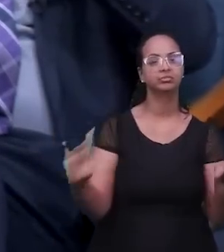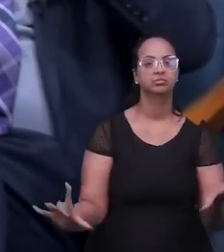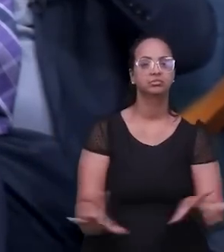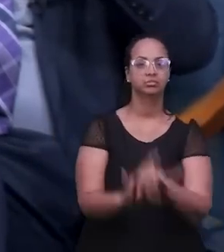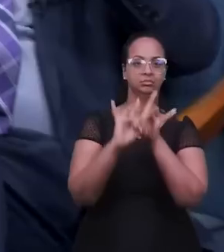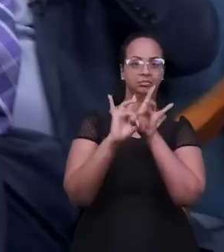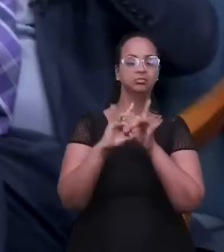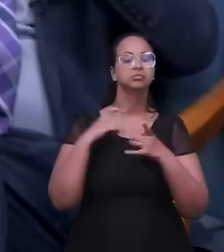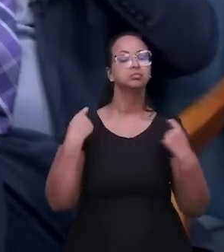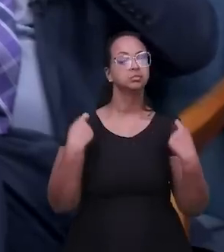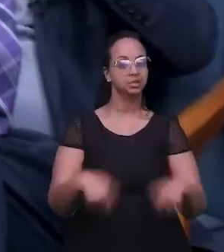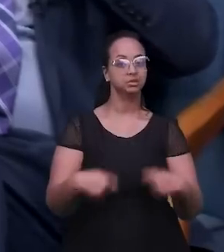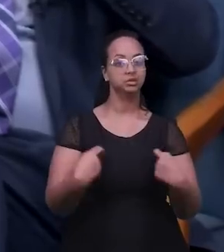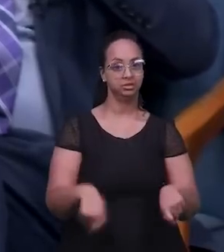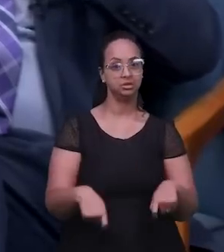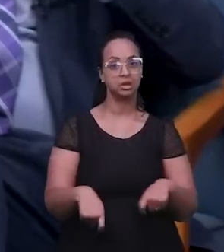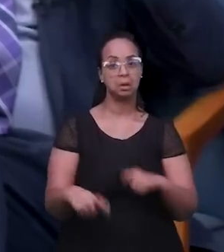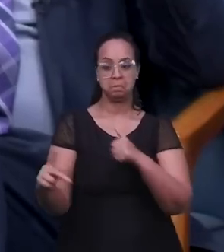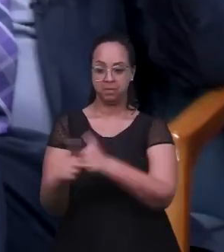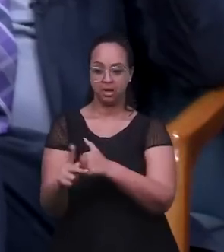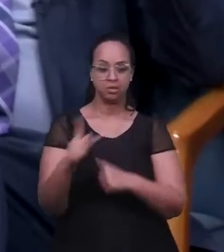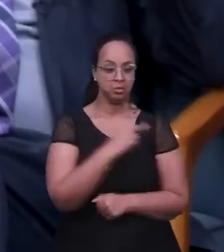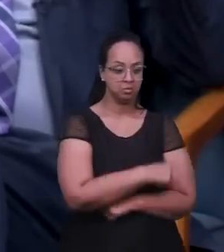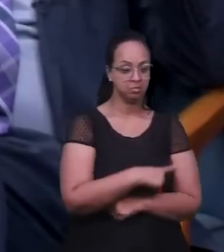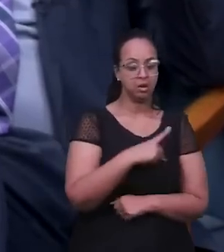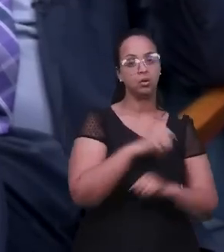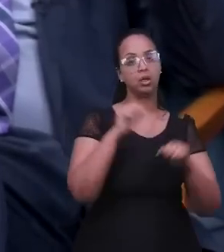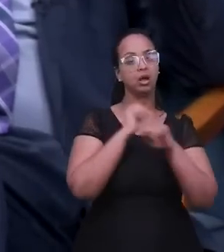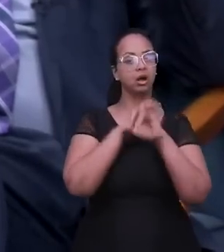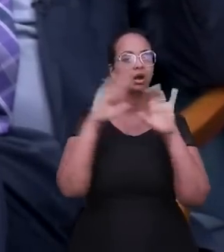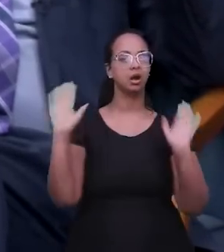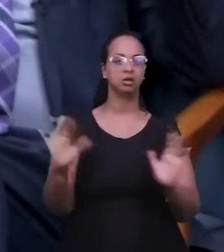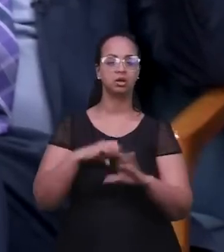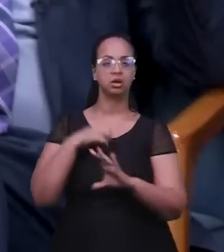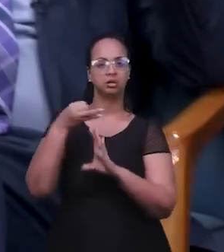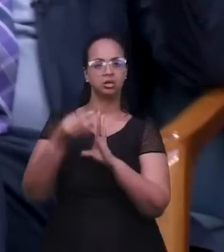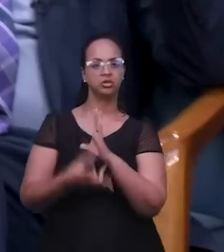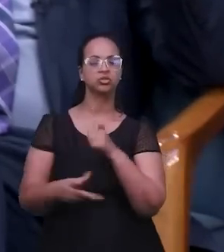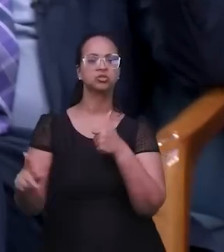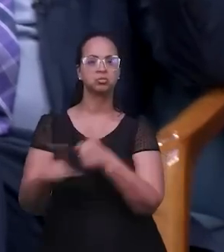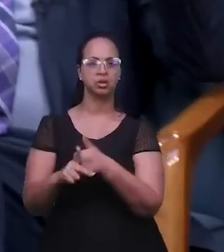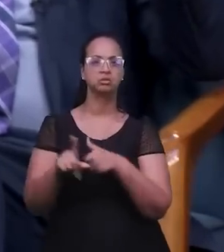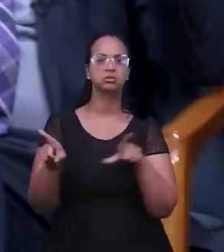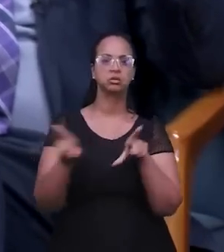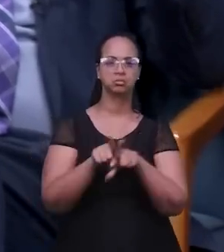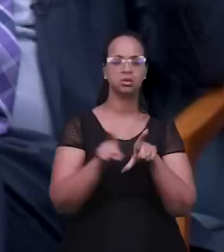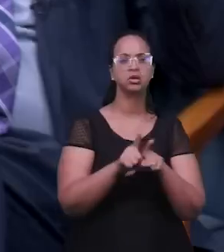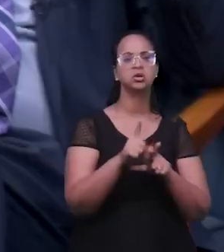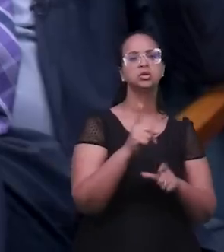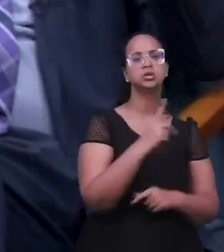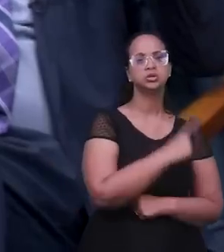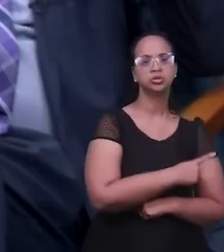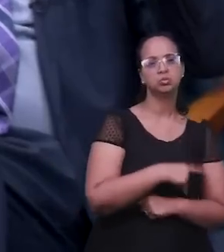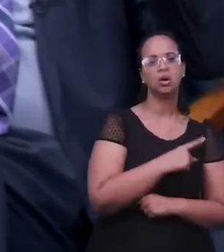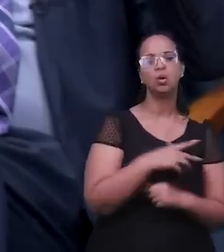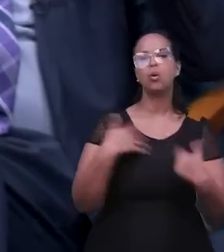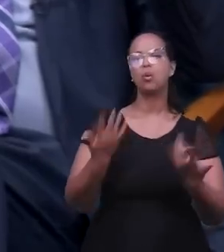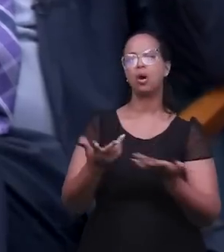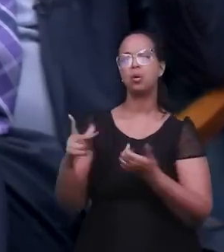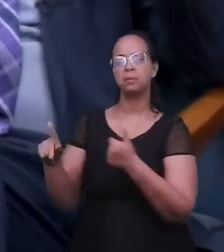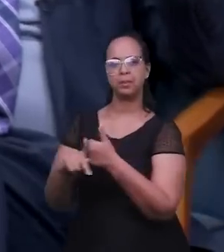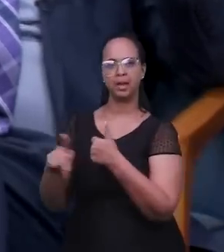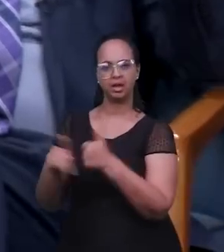ajudarem, eles têm que estar funcionando juntos. A experiência de Pedro e Paulo é clara com relação a isso. A característica de Pedro e a